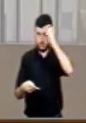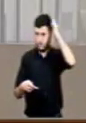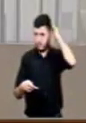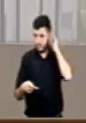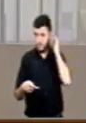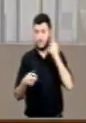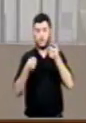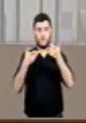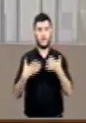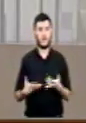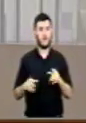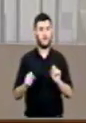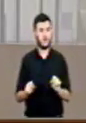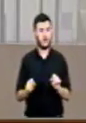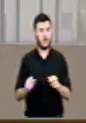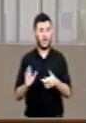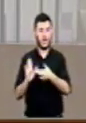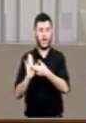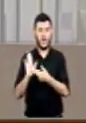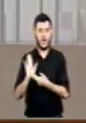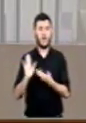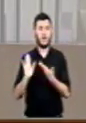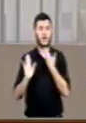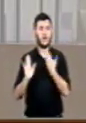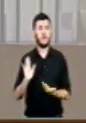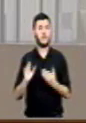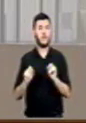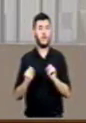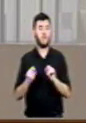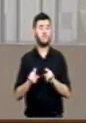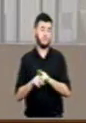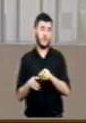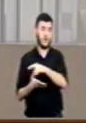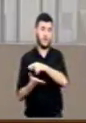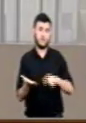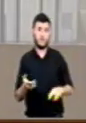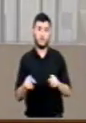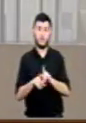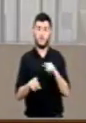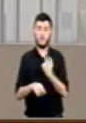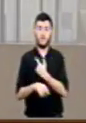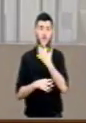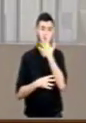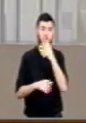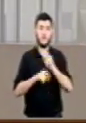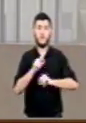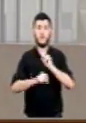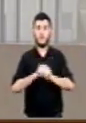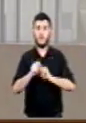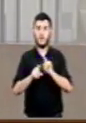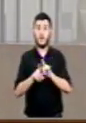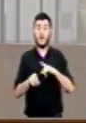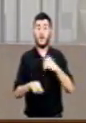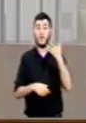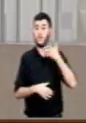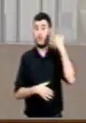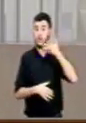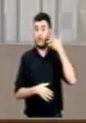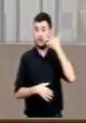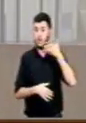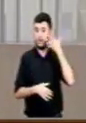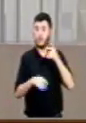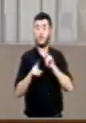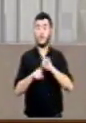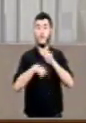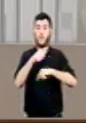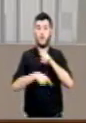regimental na reclamação de sua relatoria, ouviremos as sustentações orais e aí passaremos aos votos dos eminentes relatores.